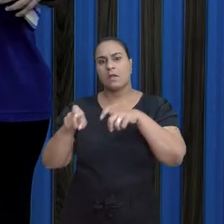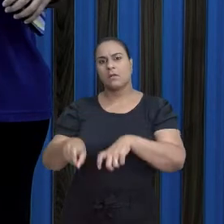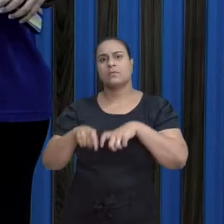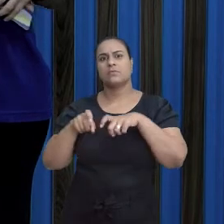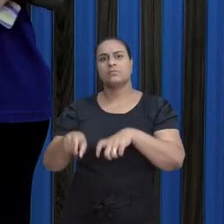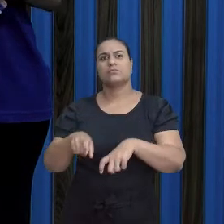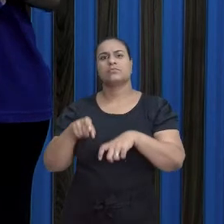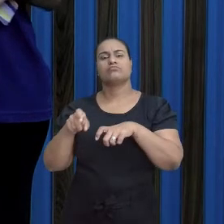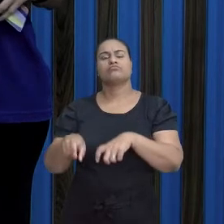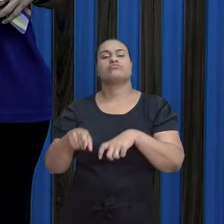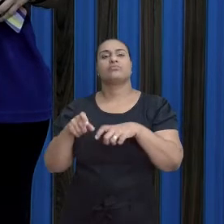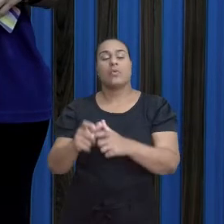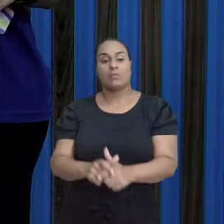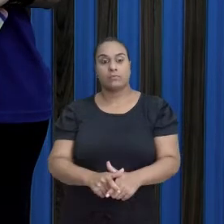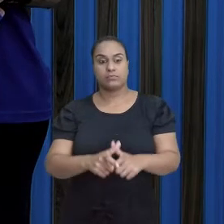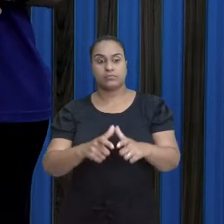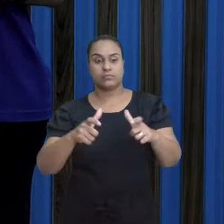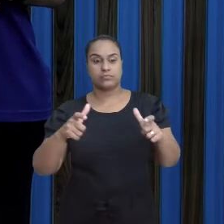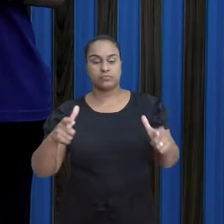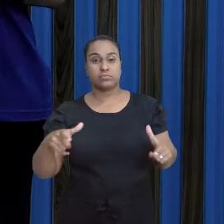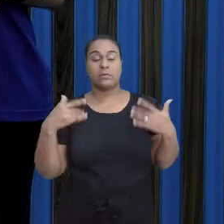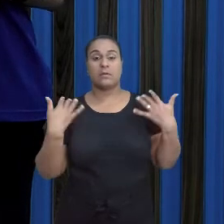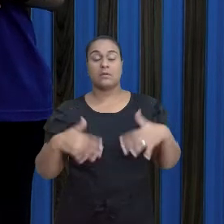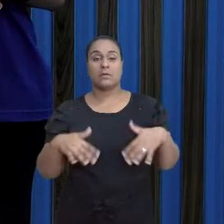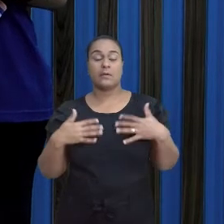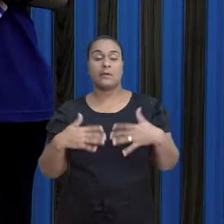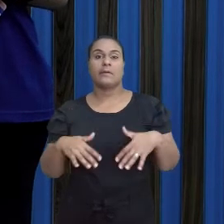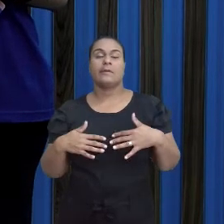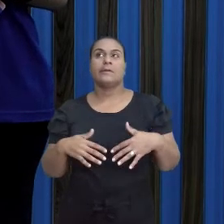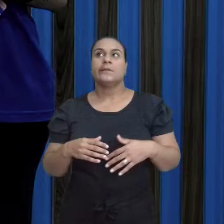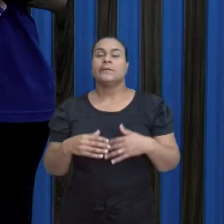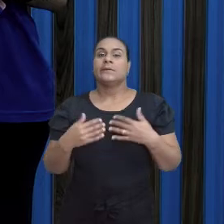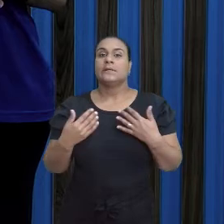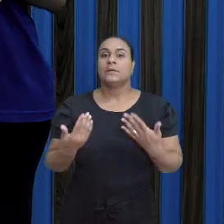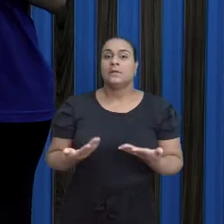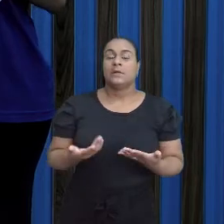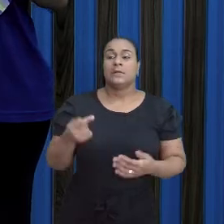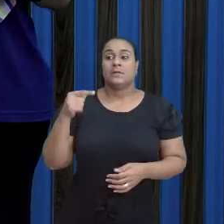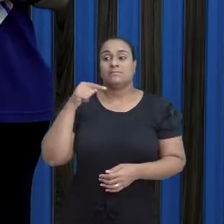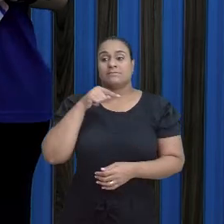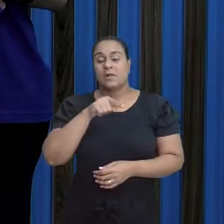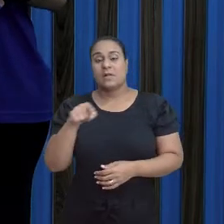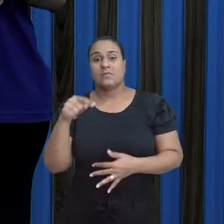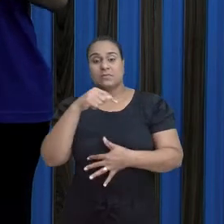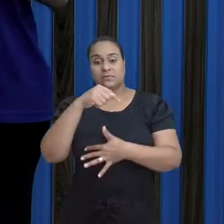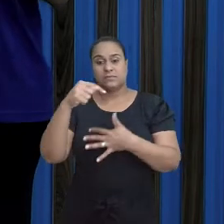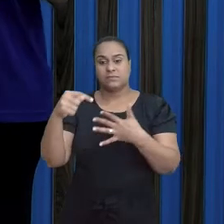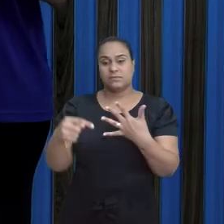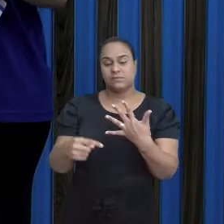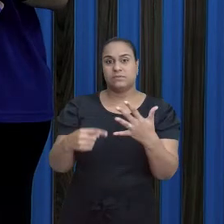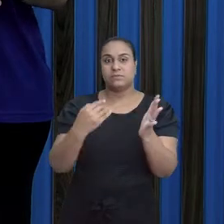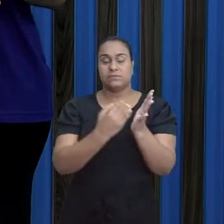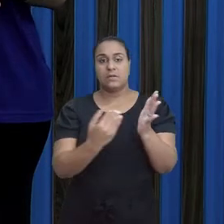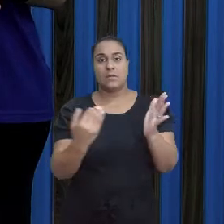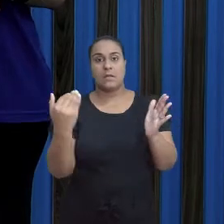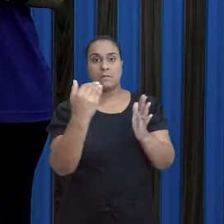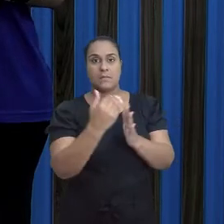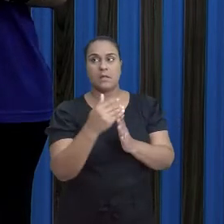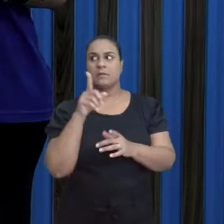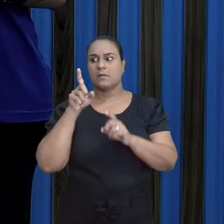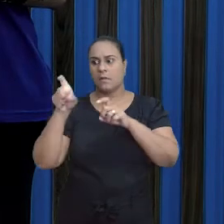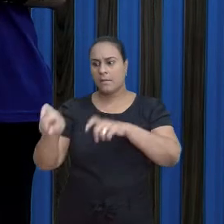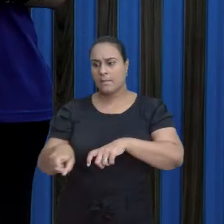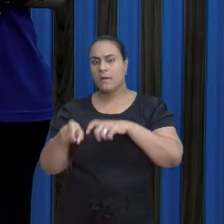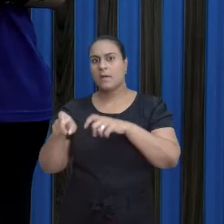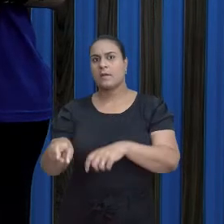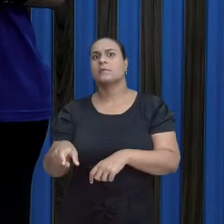muito grande, intensificando, né, que claro que essas questões de aumento da agropecuária vem também